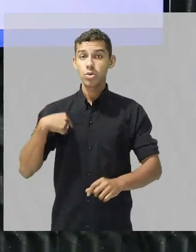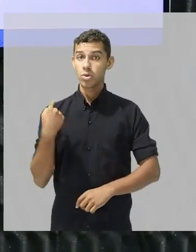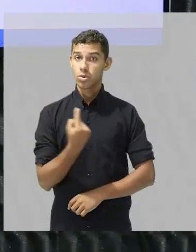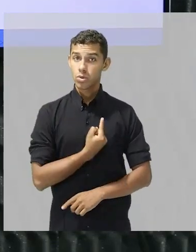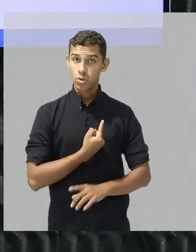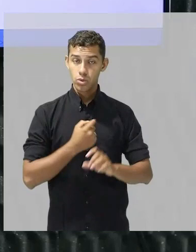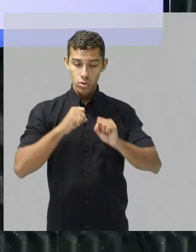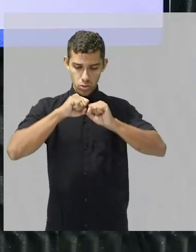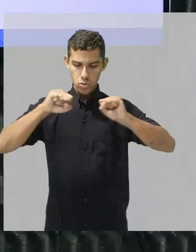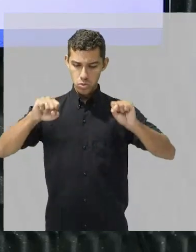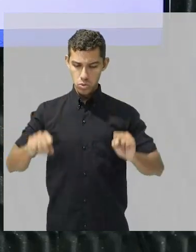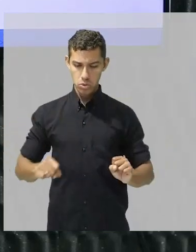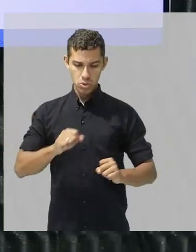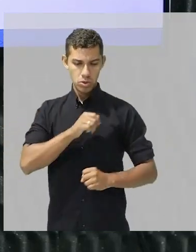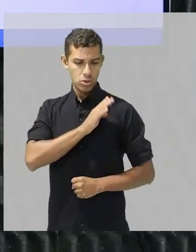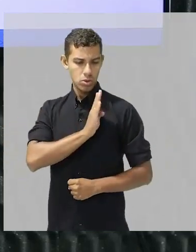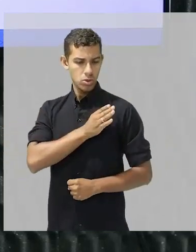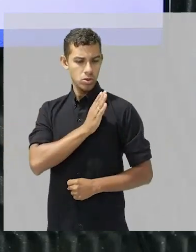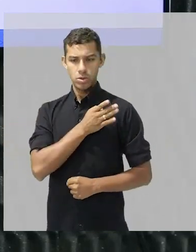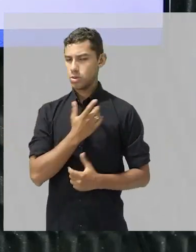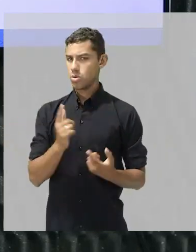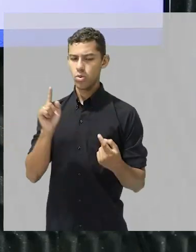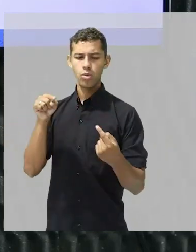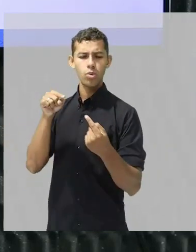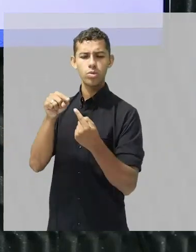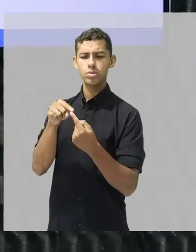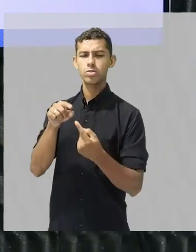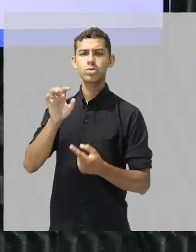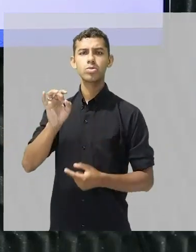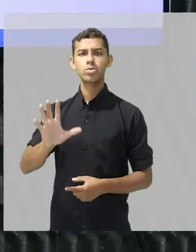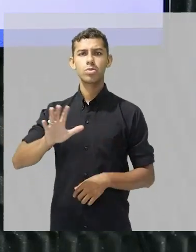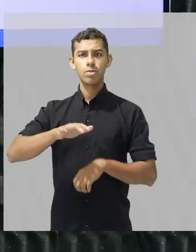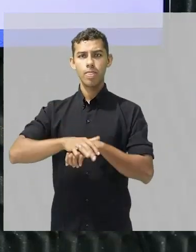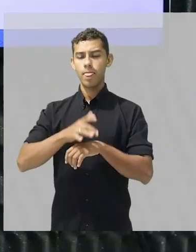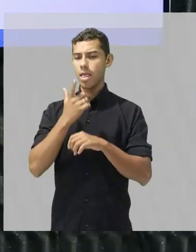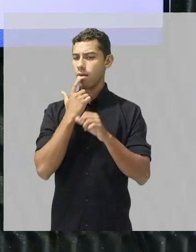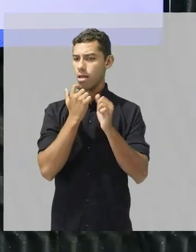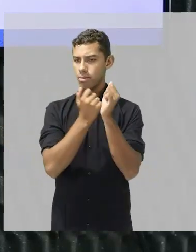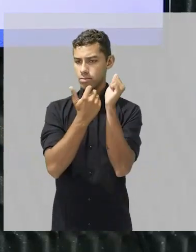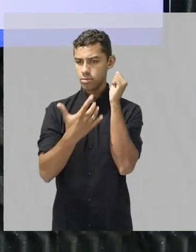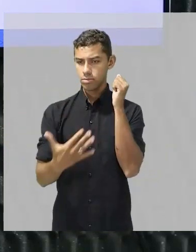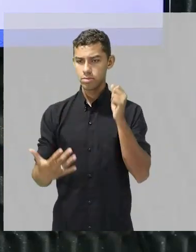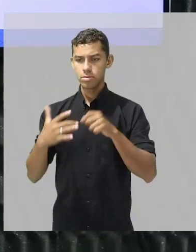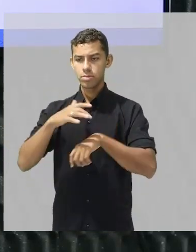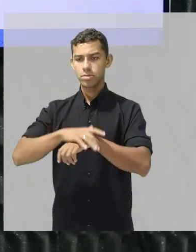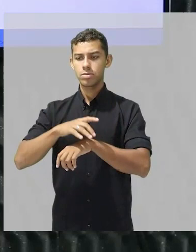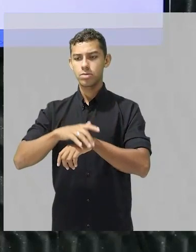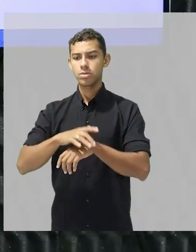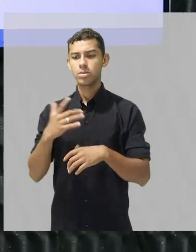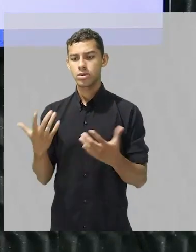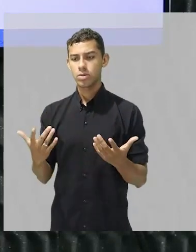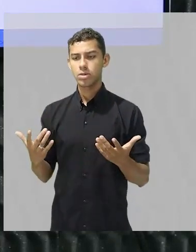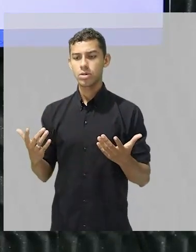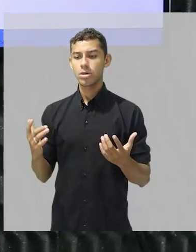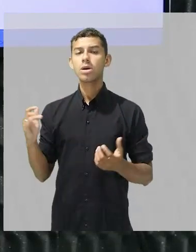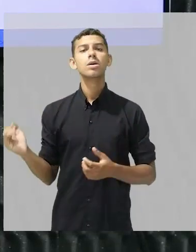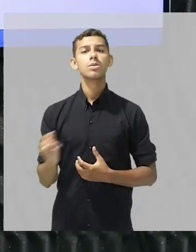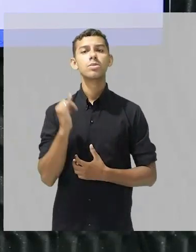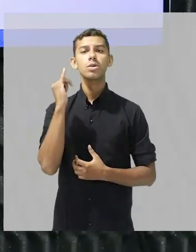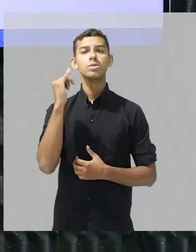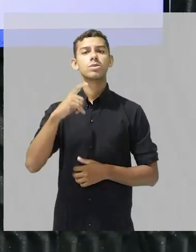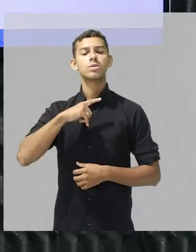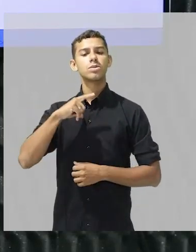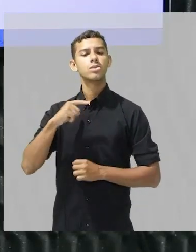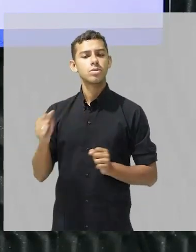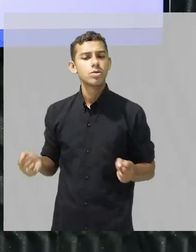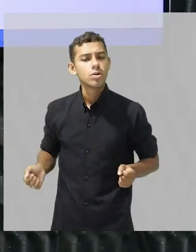sistema cardiovascular, ele não tem o objetivo apenas de transportar sangue ali no interior de vasos sanguíneos, mas ele é importante também